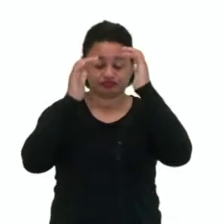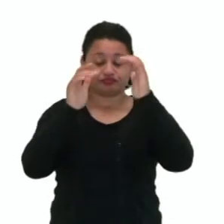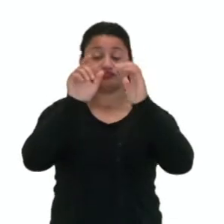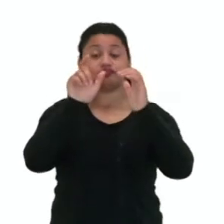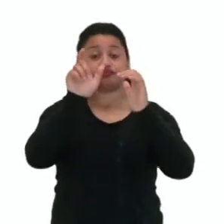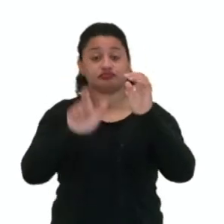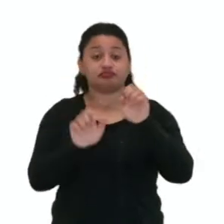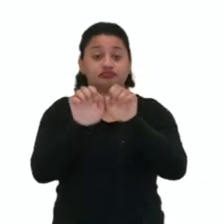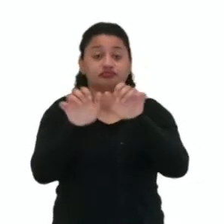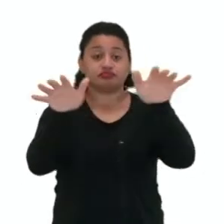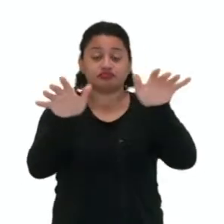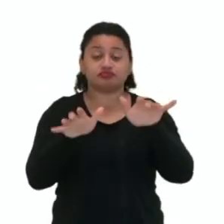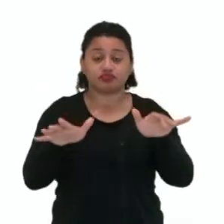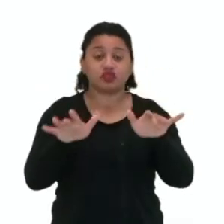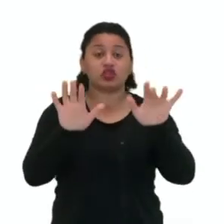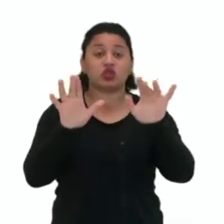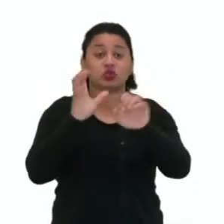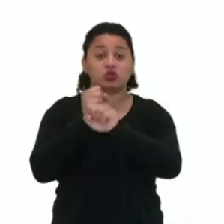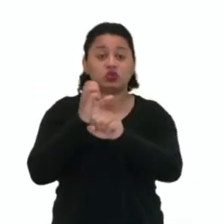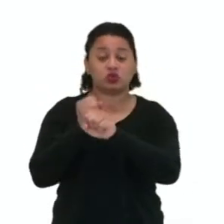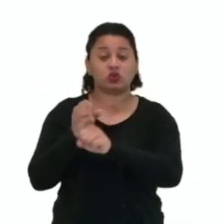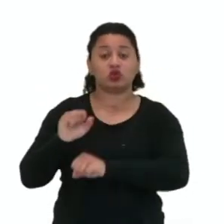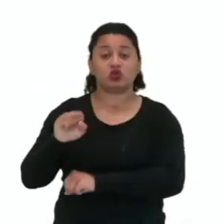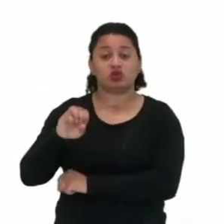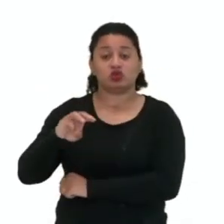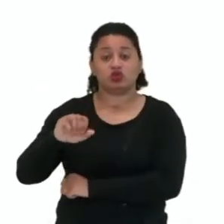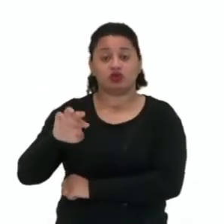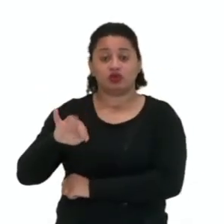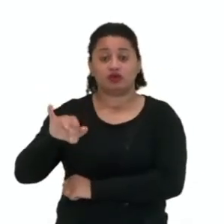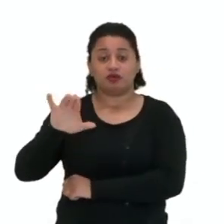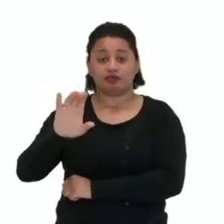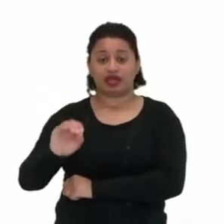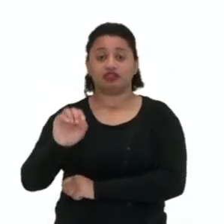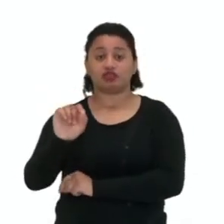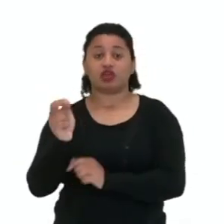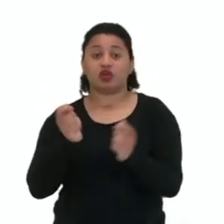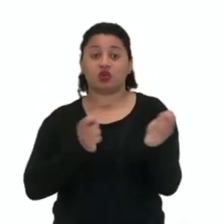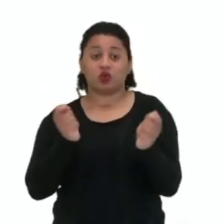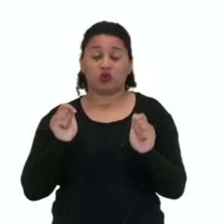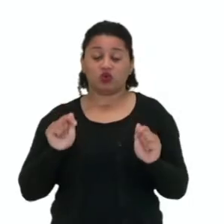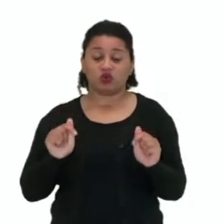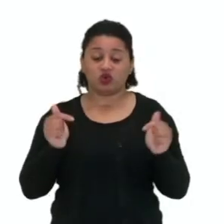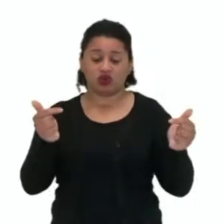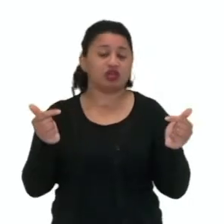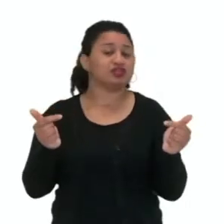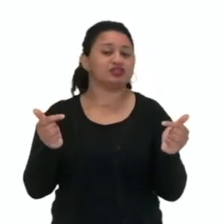sistema nervoso somático, que controla ações